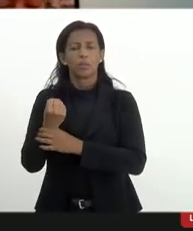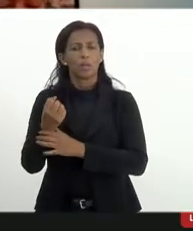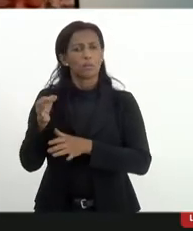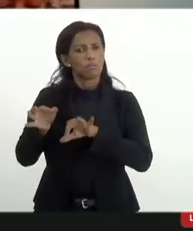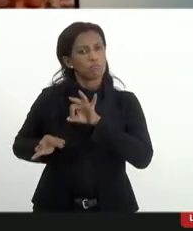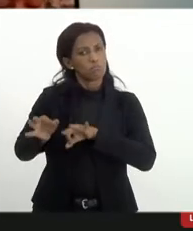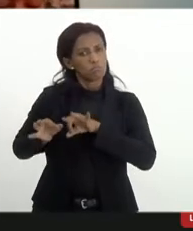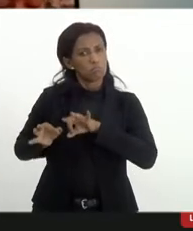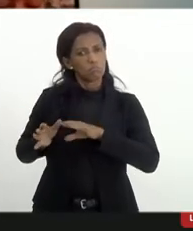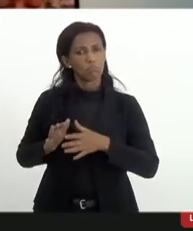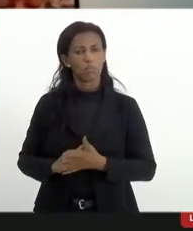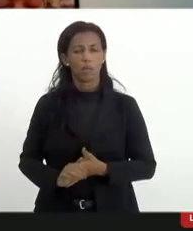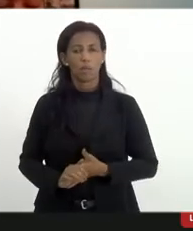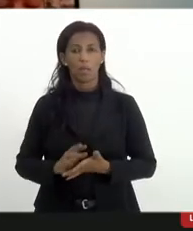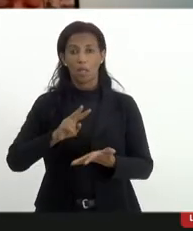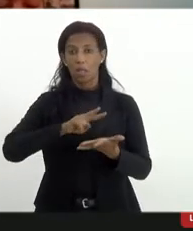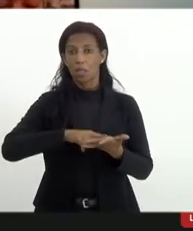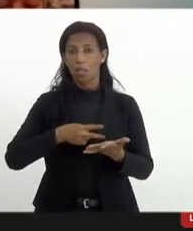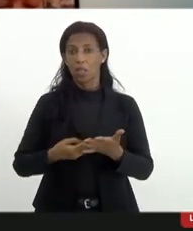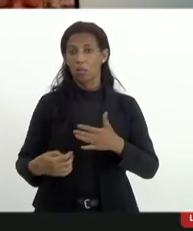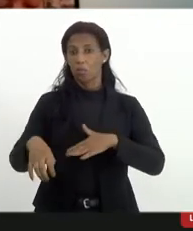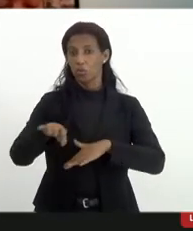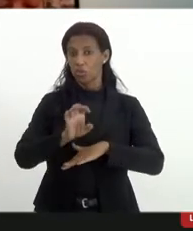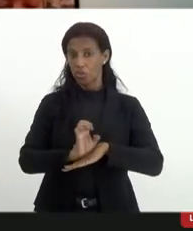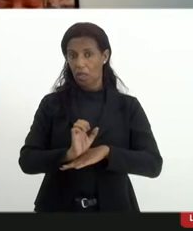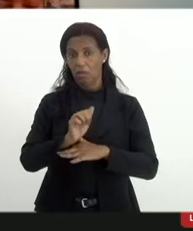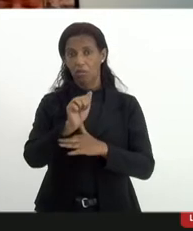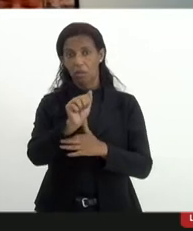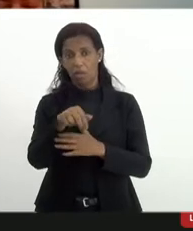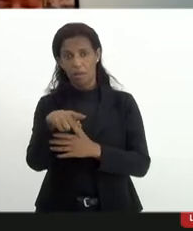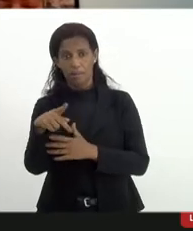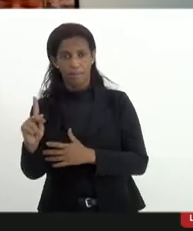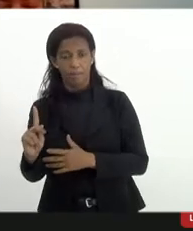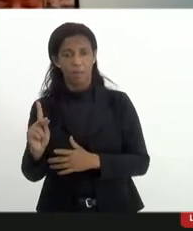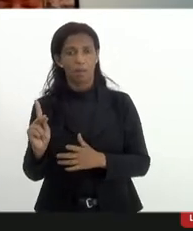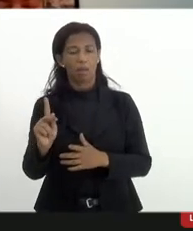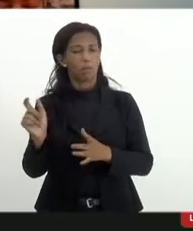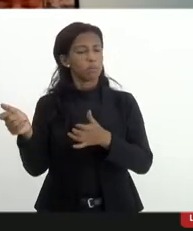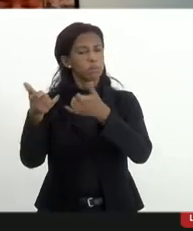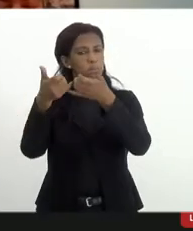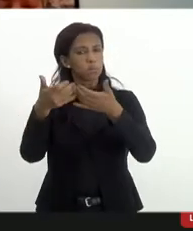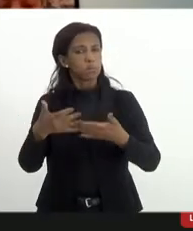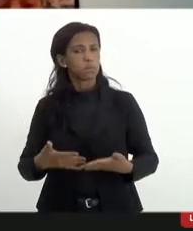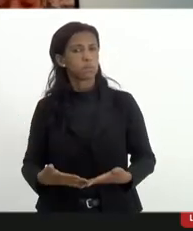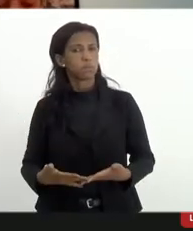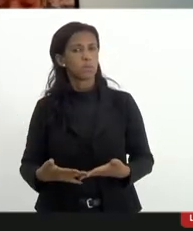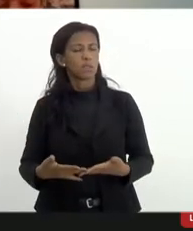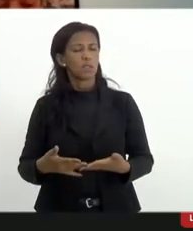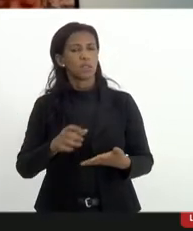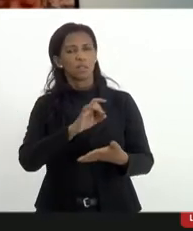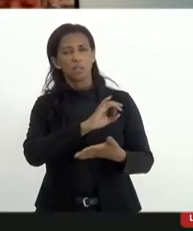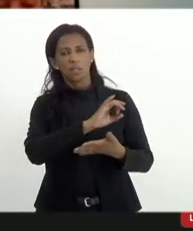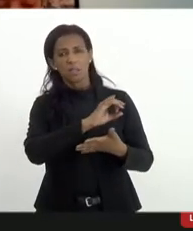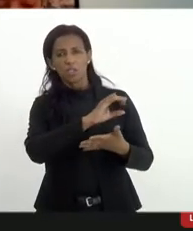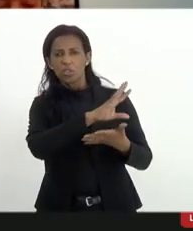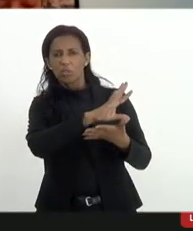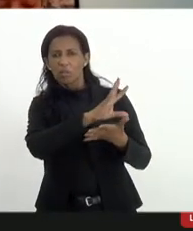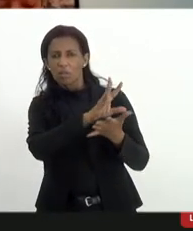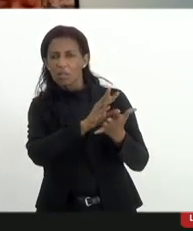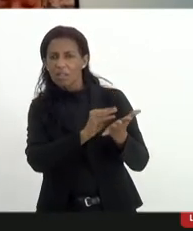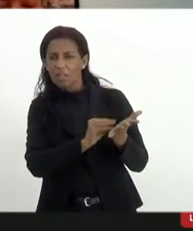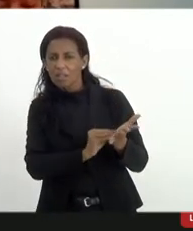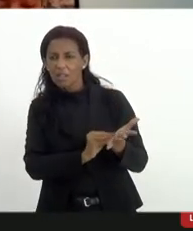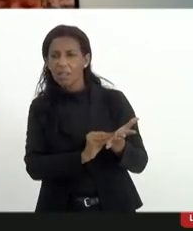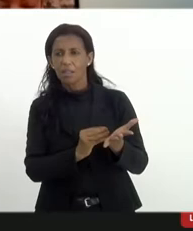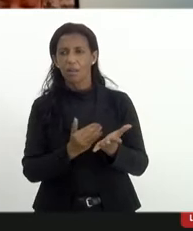jurídica, pelo menos em termos de Estado e ANP, a definição de critérios objetivos para fins